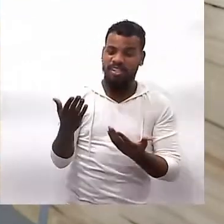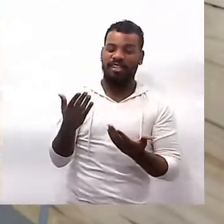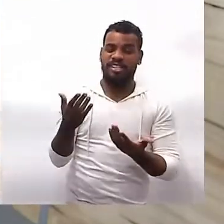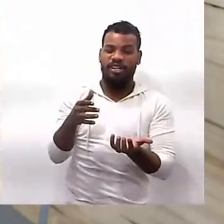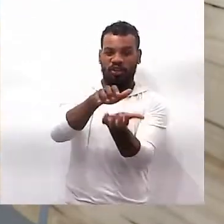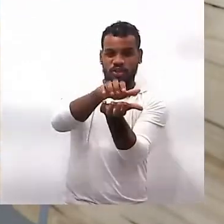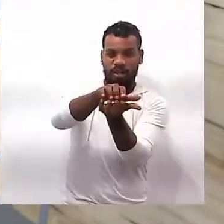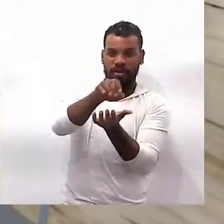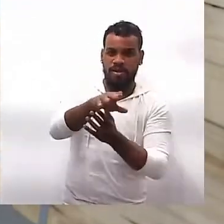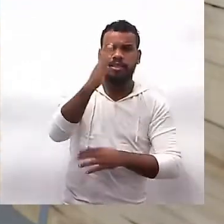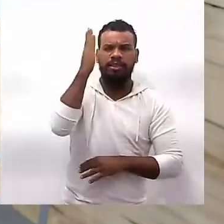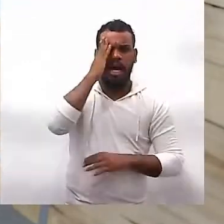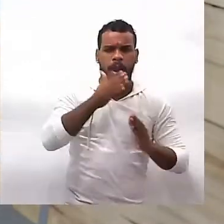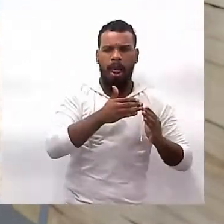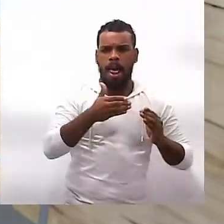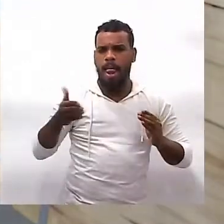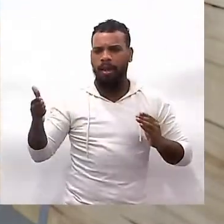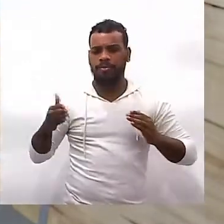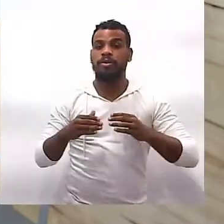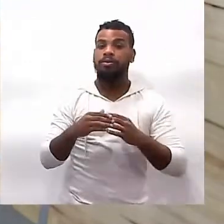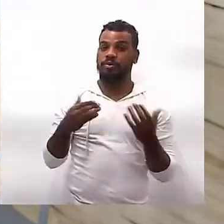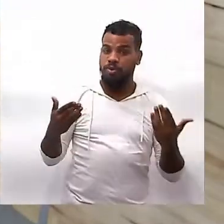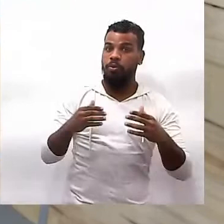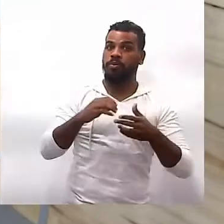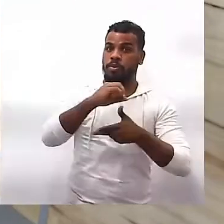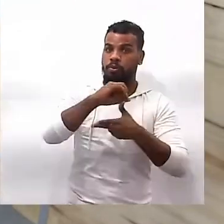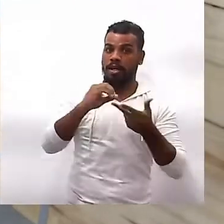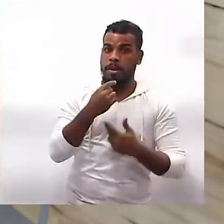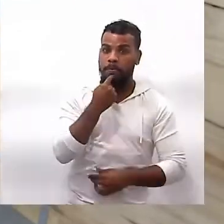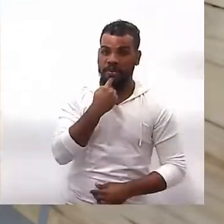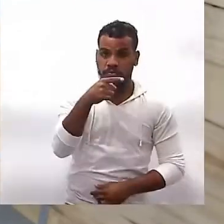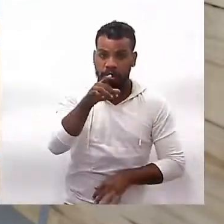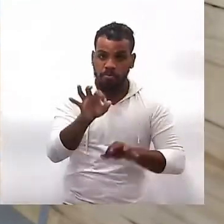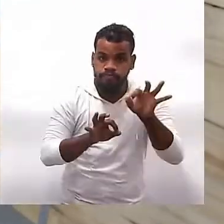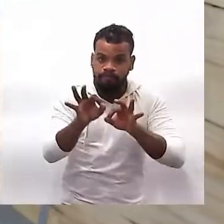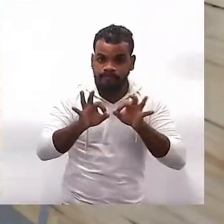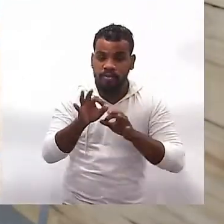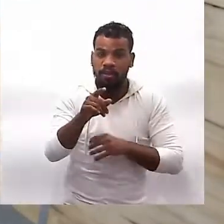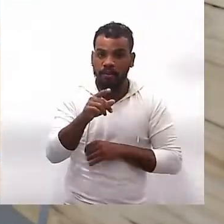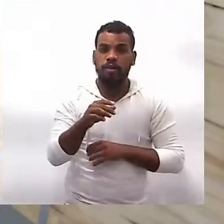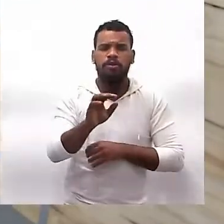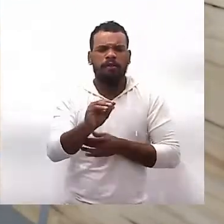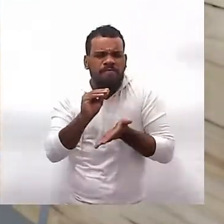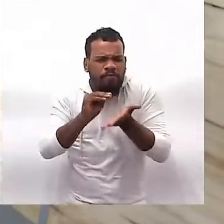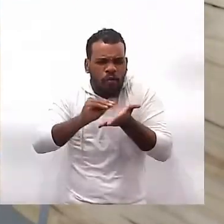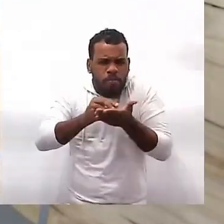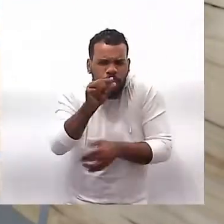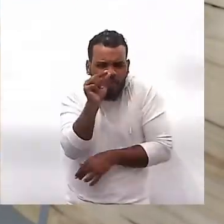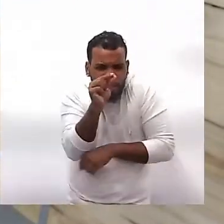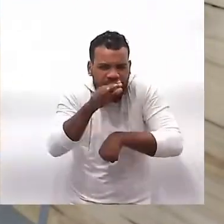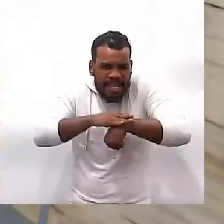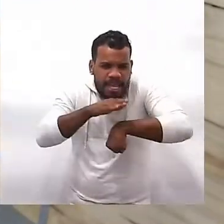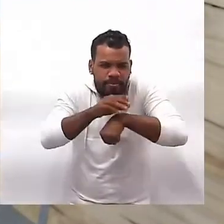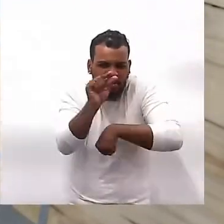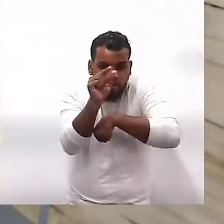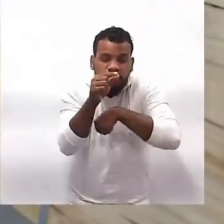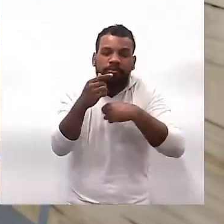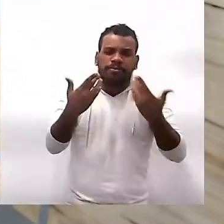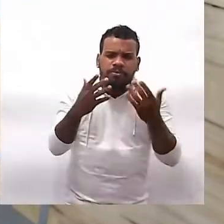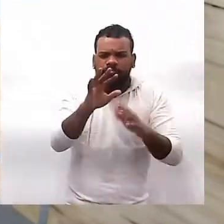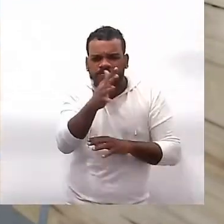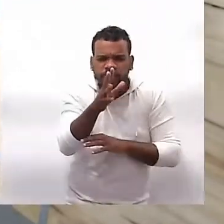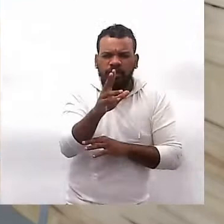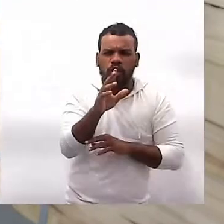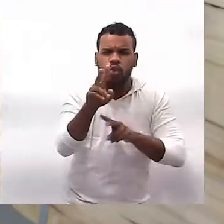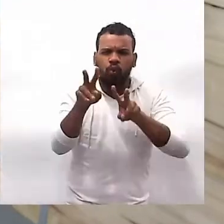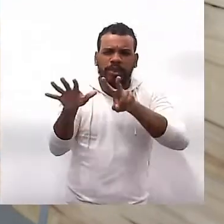aí no EducaPE, né? Nossa maratona Enem. Vocês que estão se preparando aí, tá faltando pouquíssimo tempo aqui, daqui mais ou menos